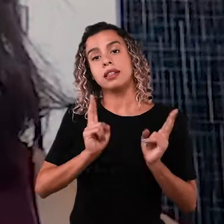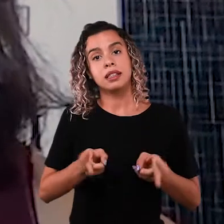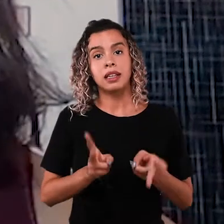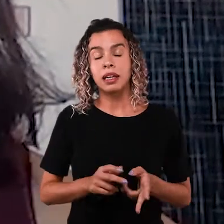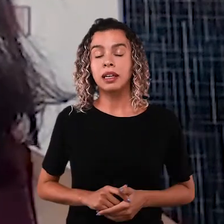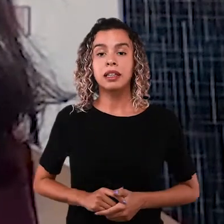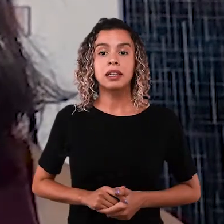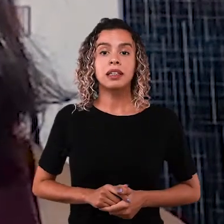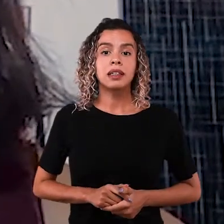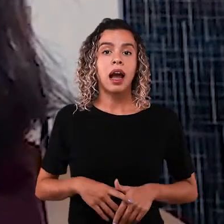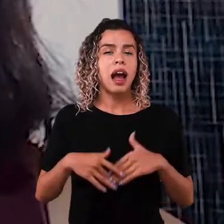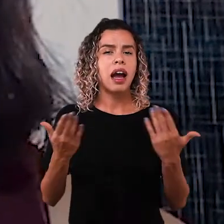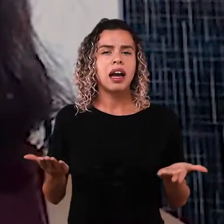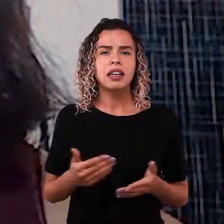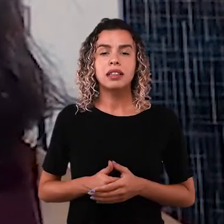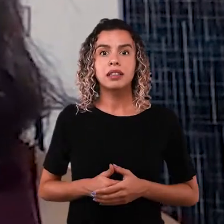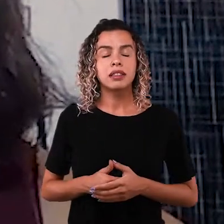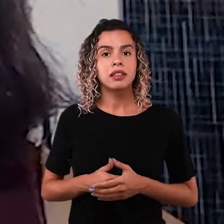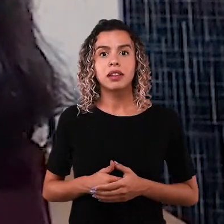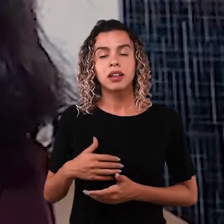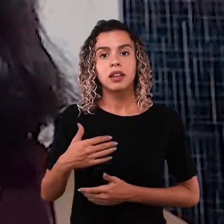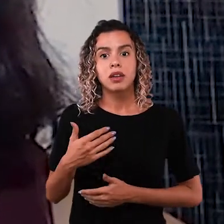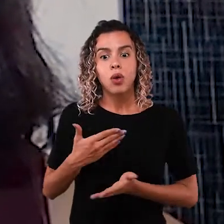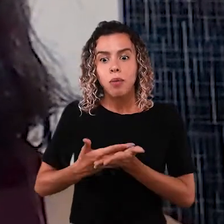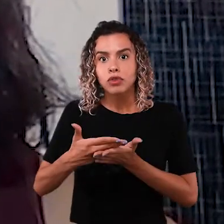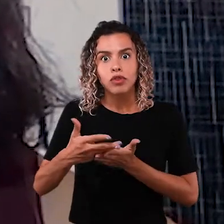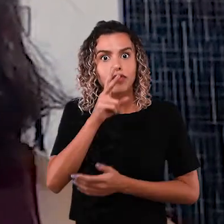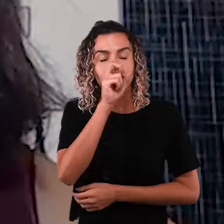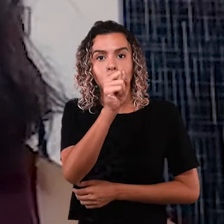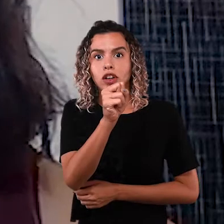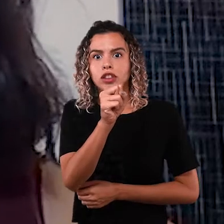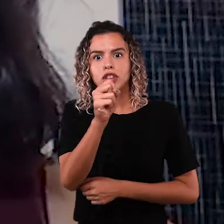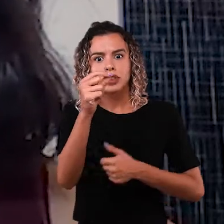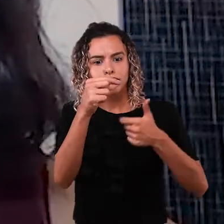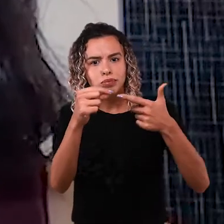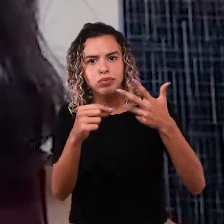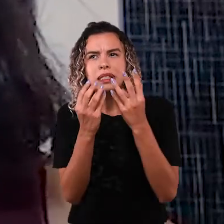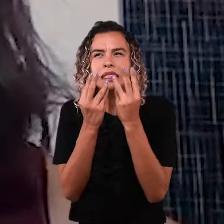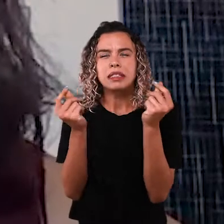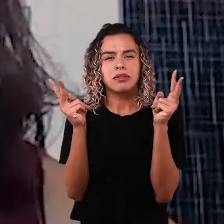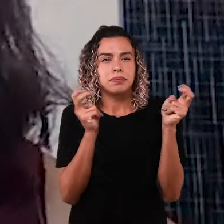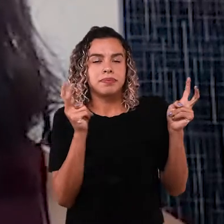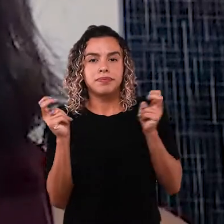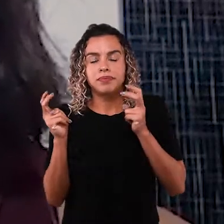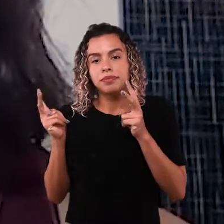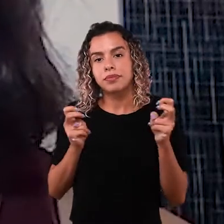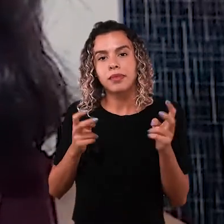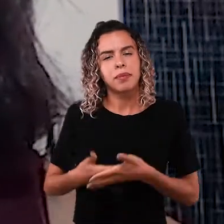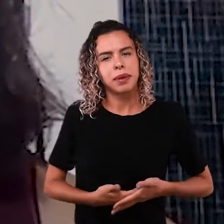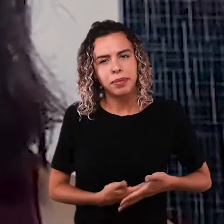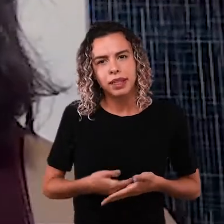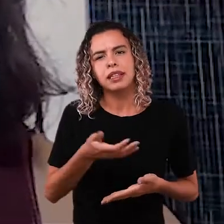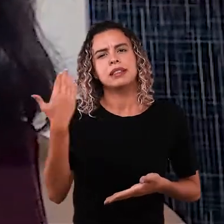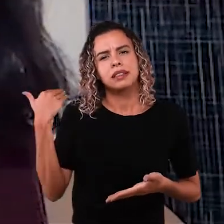Alice. E aí foram ficando muito evidentes as características sensoriais, que desde bebê